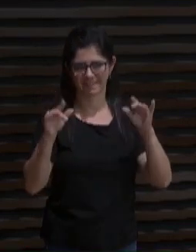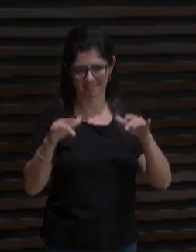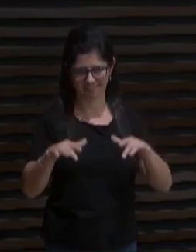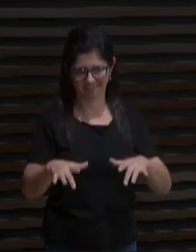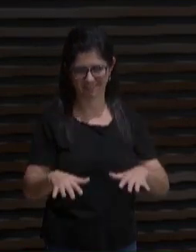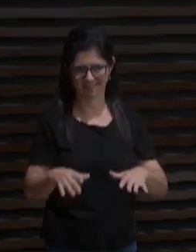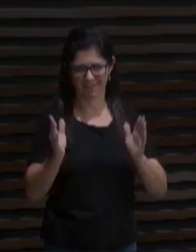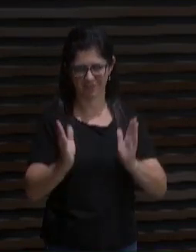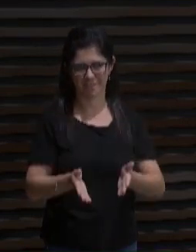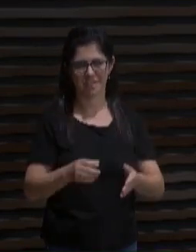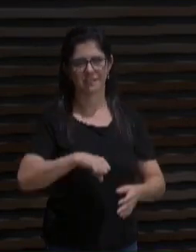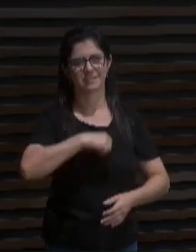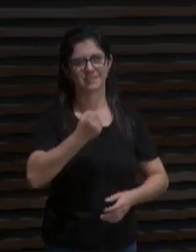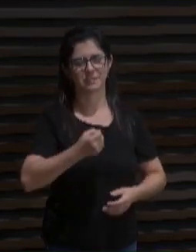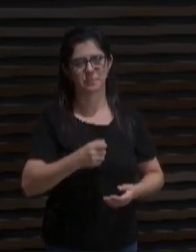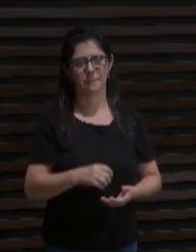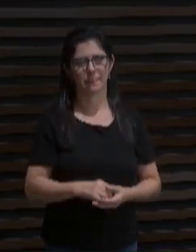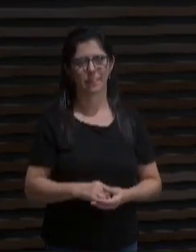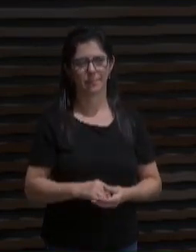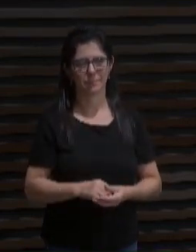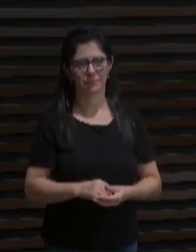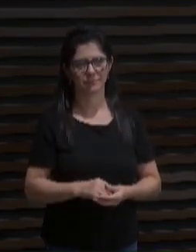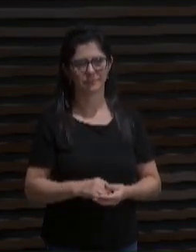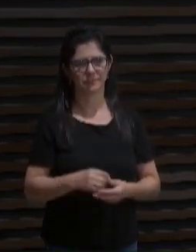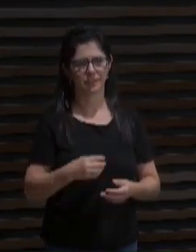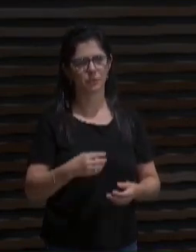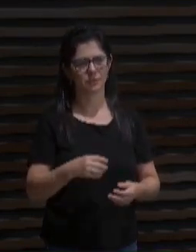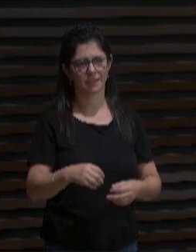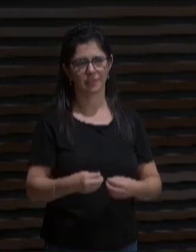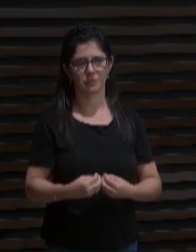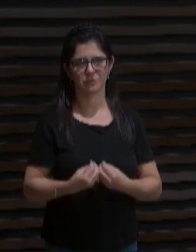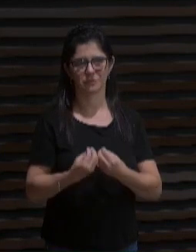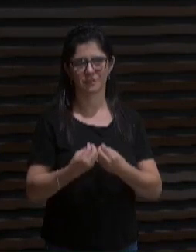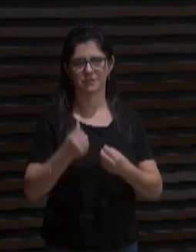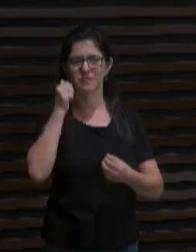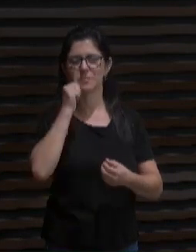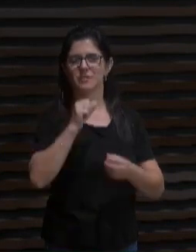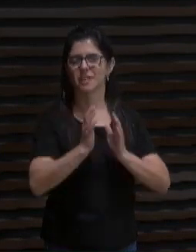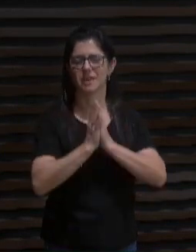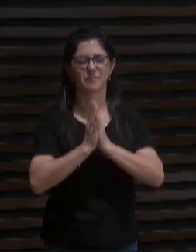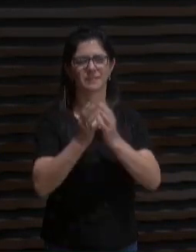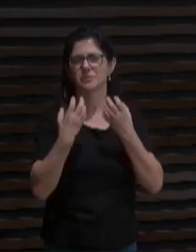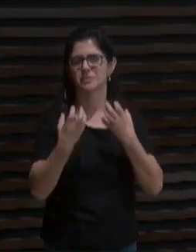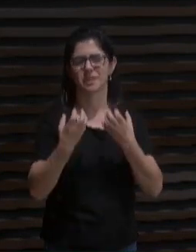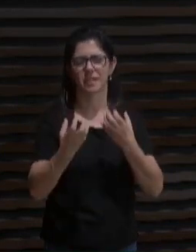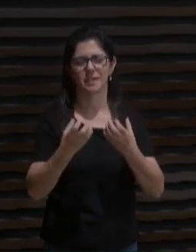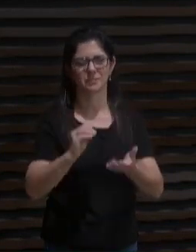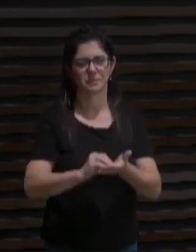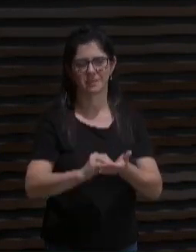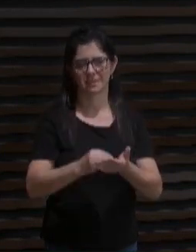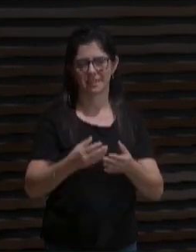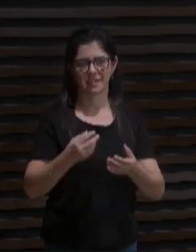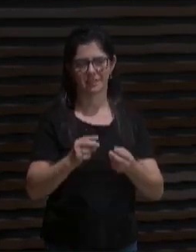começou: eu queria entregar meus três filhos, não sei se ela está aqui hoje. Eu queria entregar meus três filhos, eles